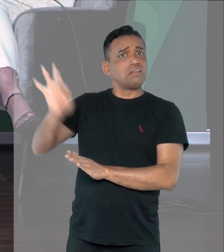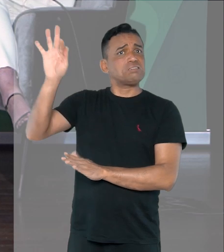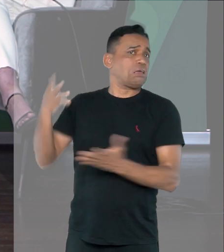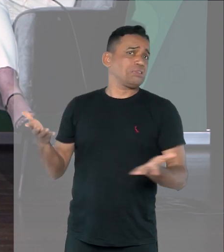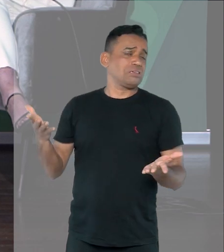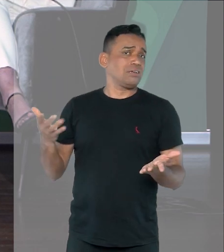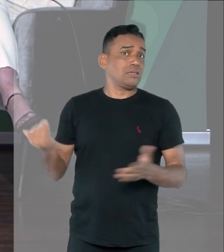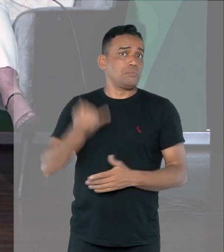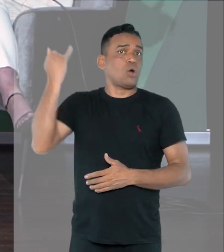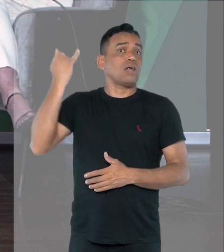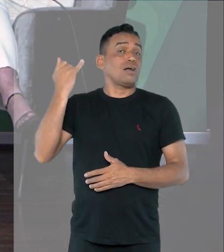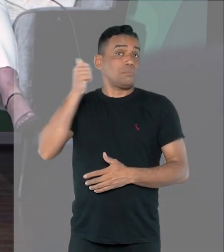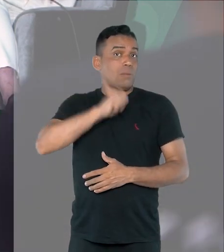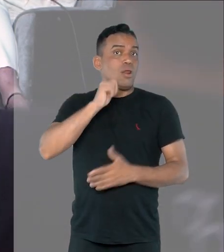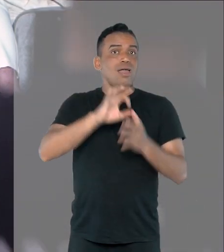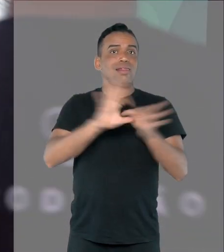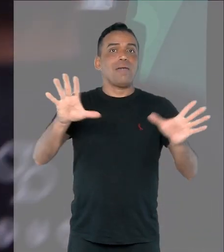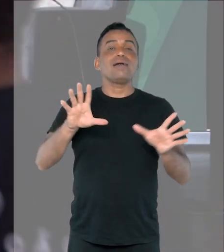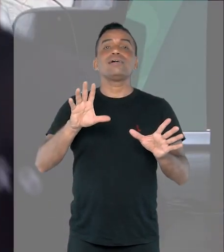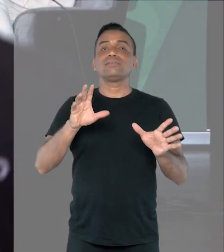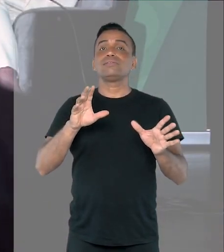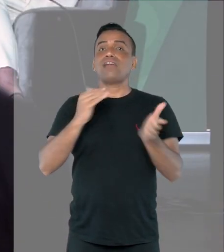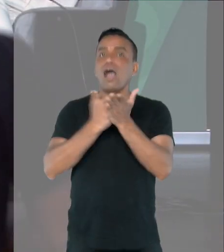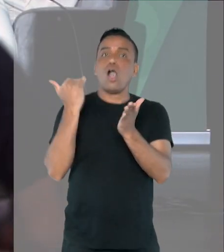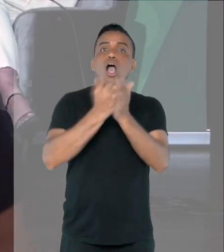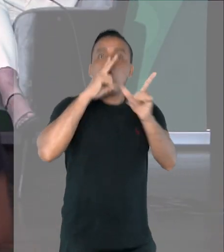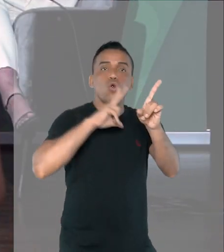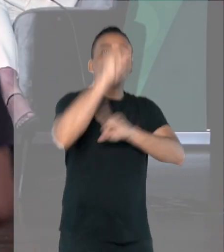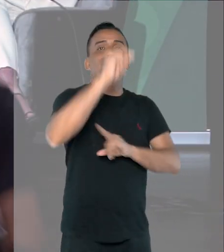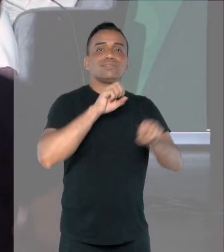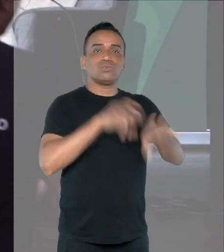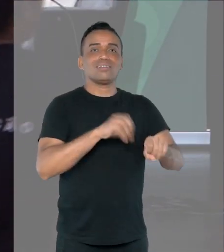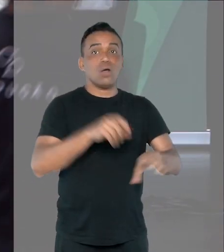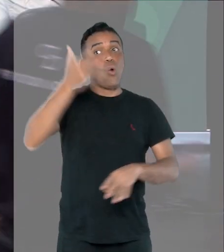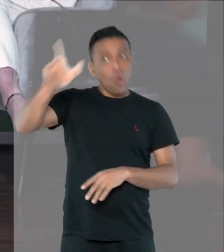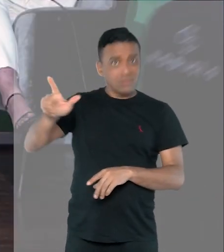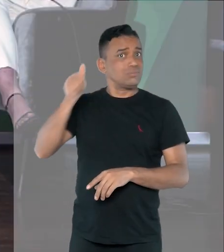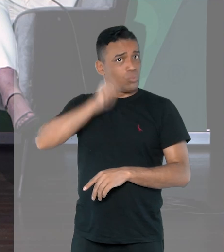mulher era ser liberta através da educação. E, como ela, tivemos outras, né?